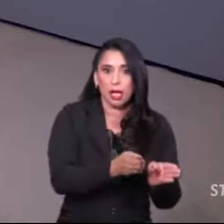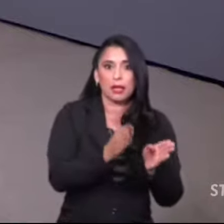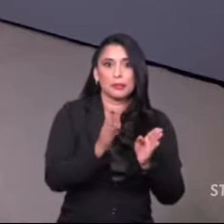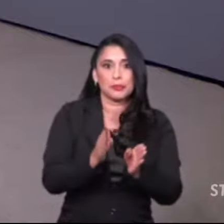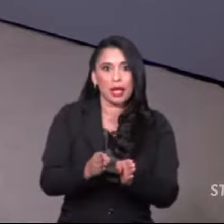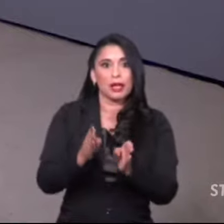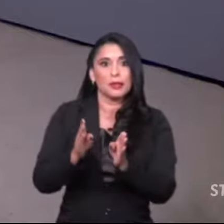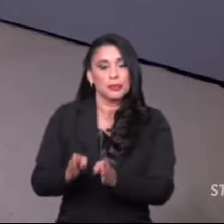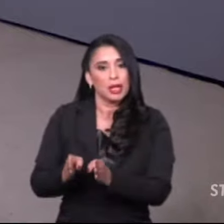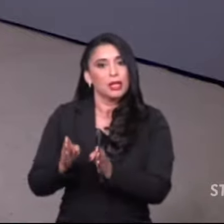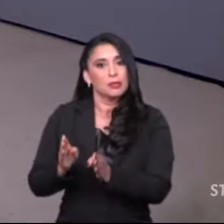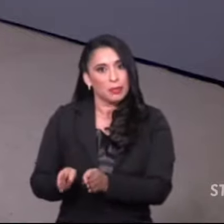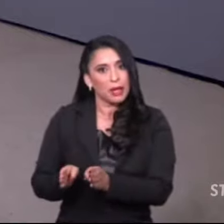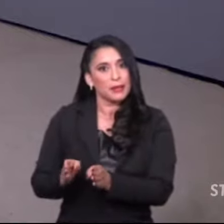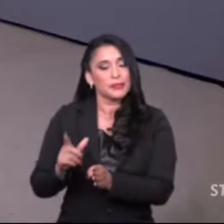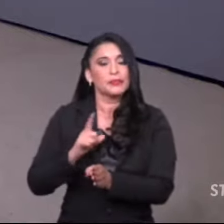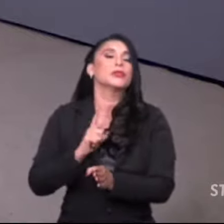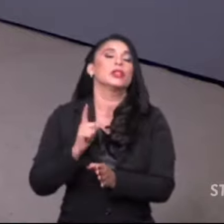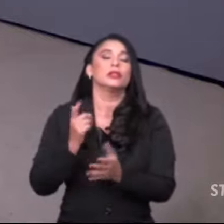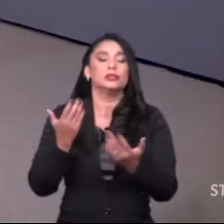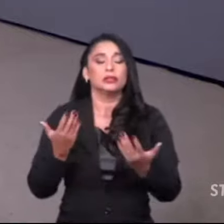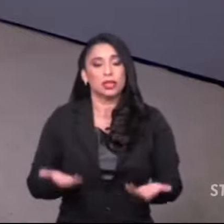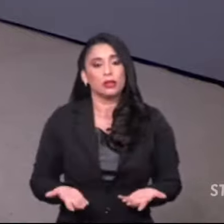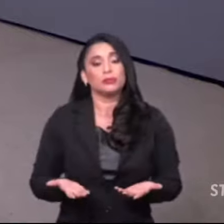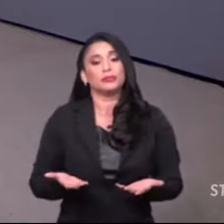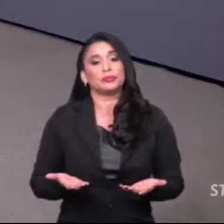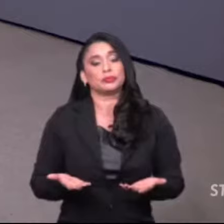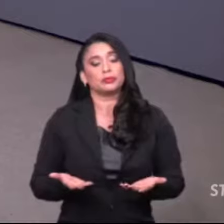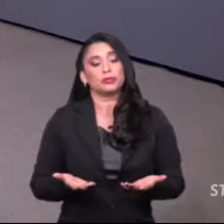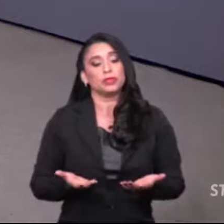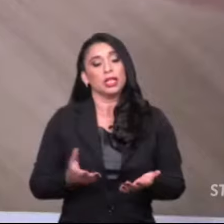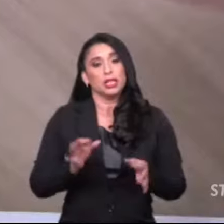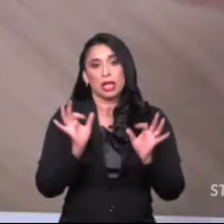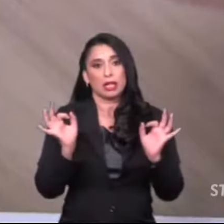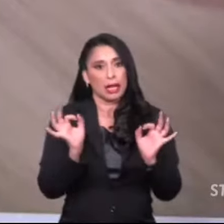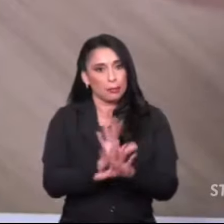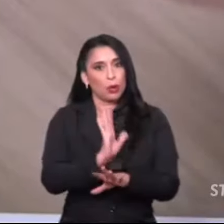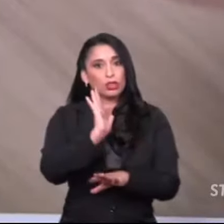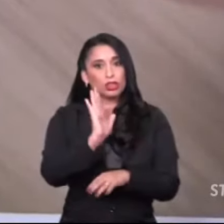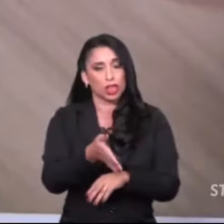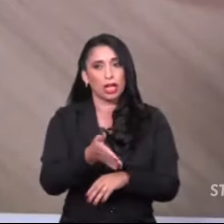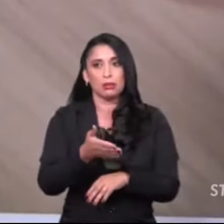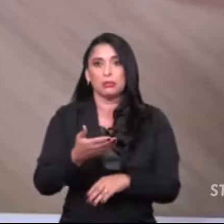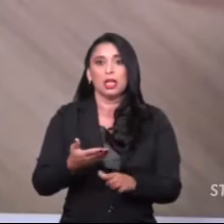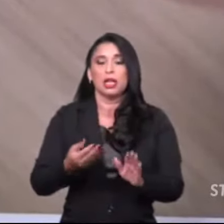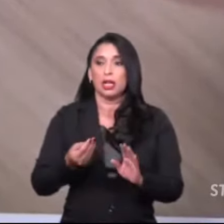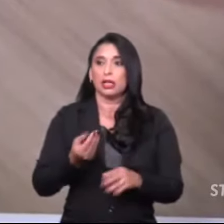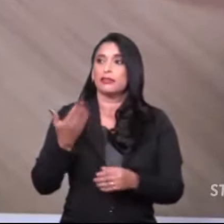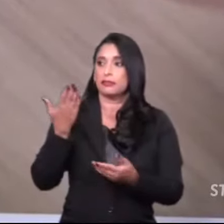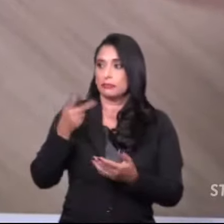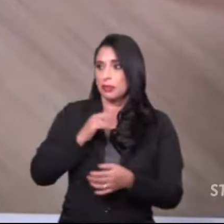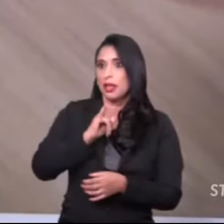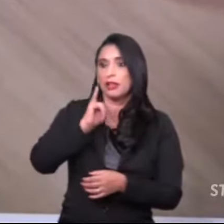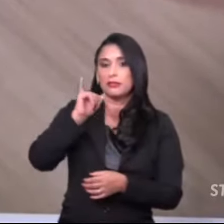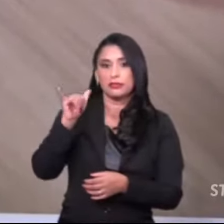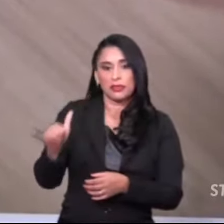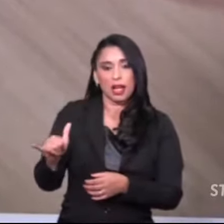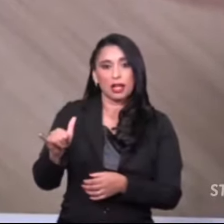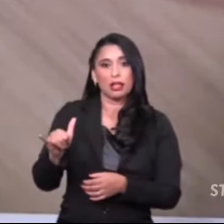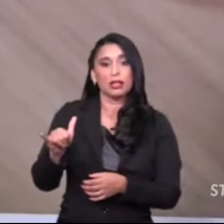cumprimento dessas fases processuais e que estão aparelhados, ele já pode pedir ou colocar em disponibilidade